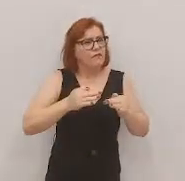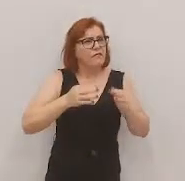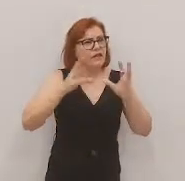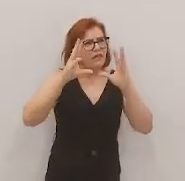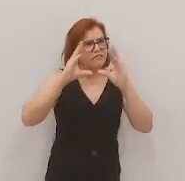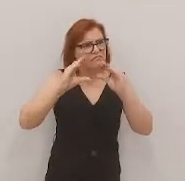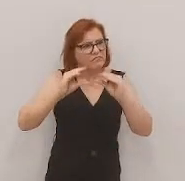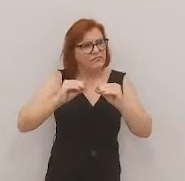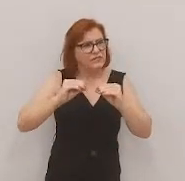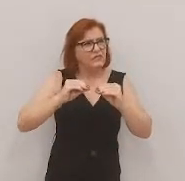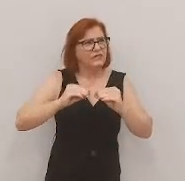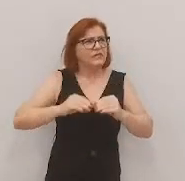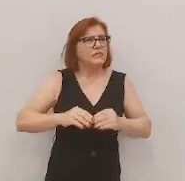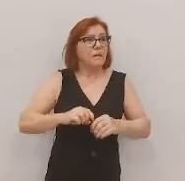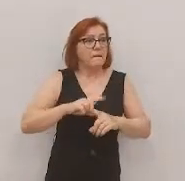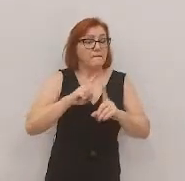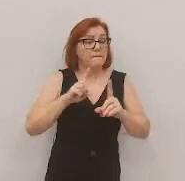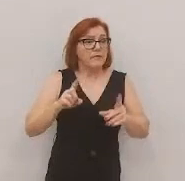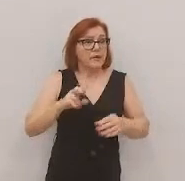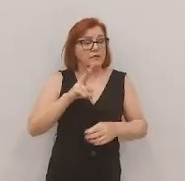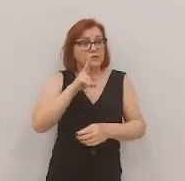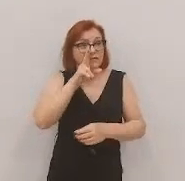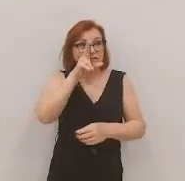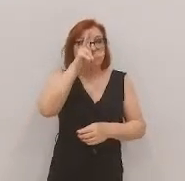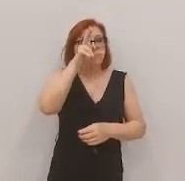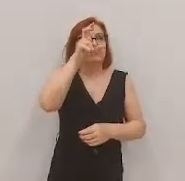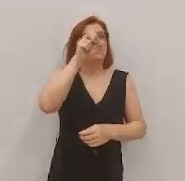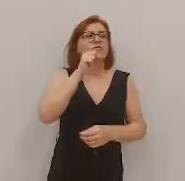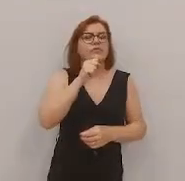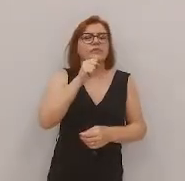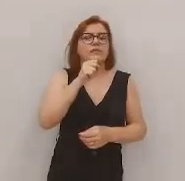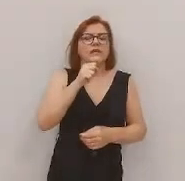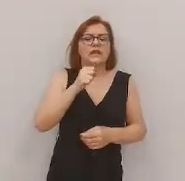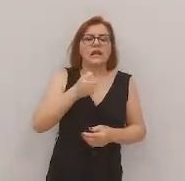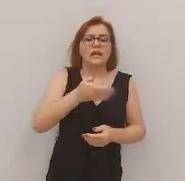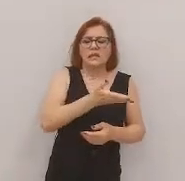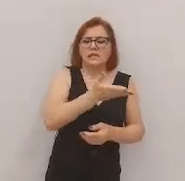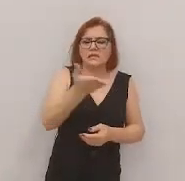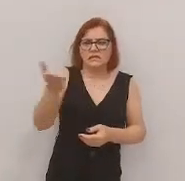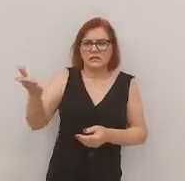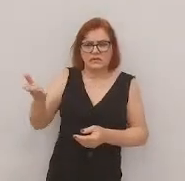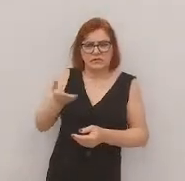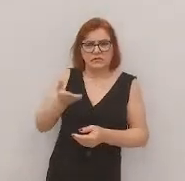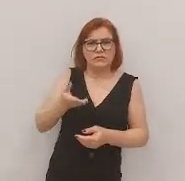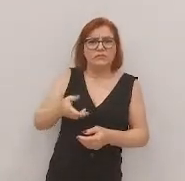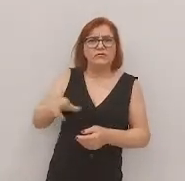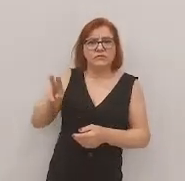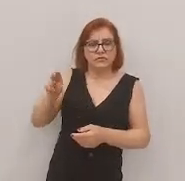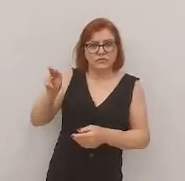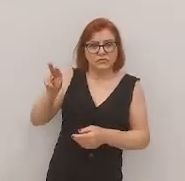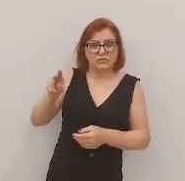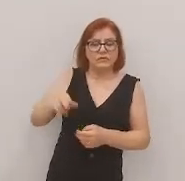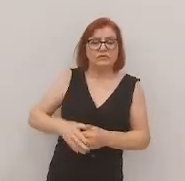te converteres, fortalece os teus irmãos.